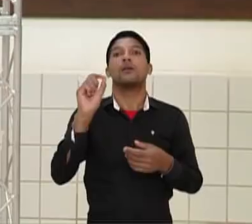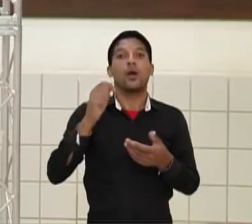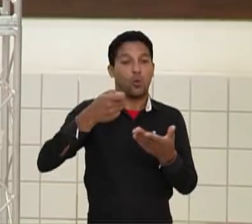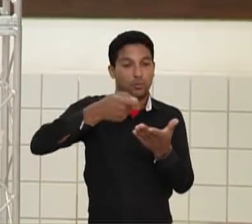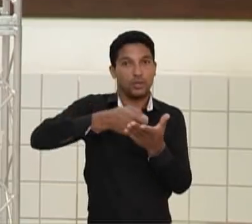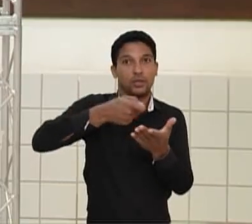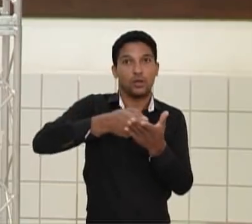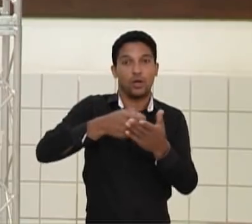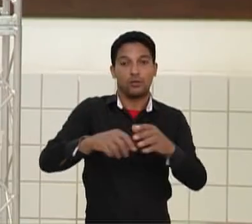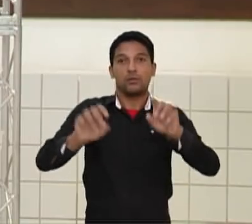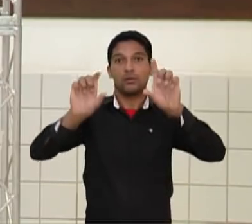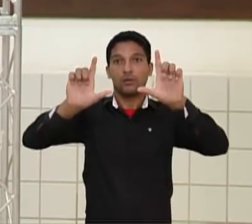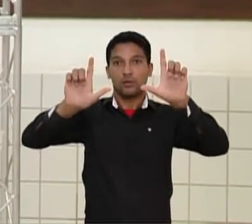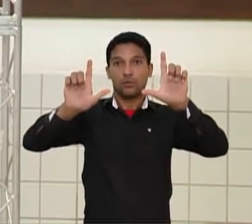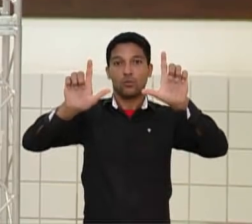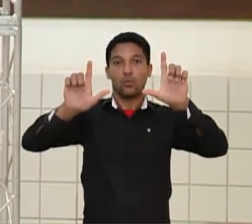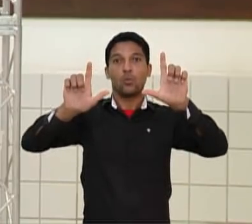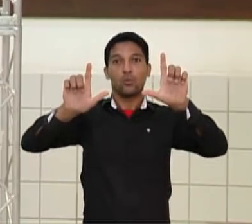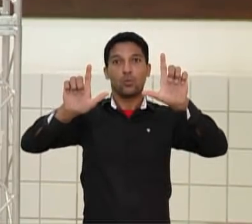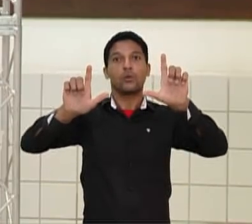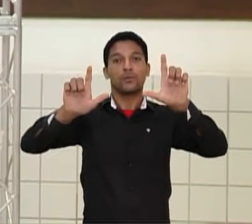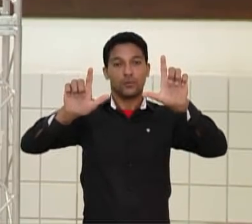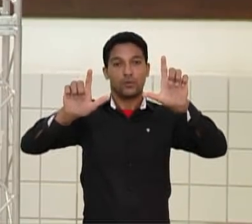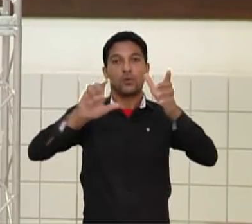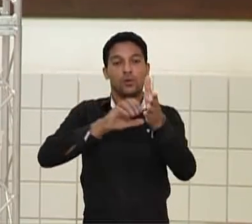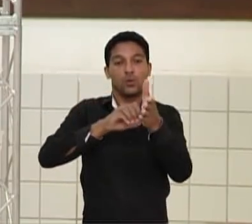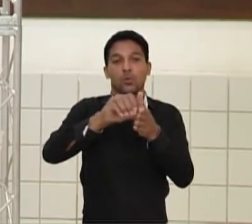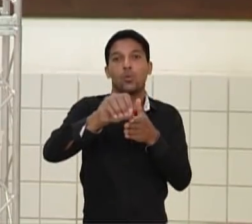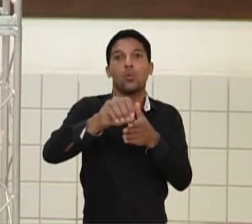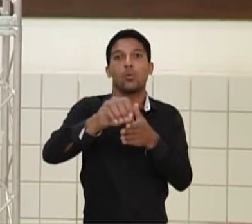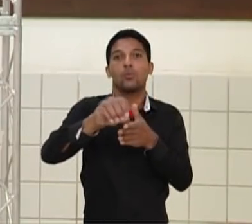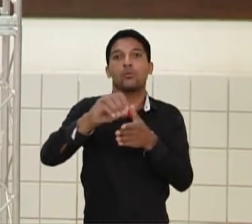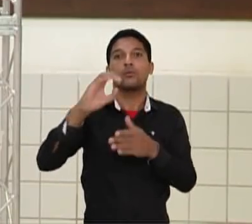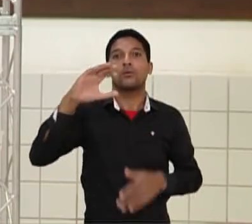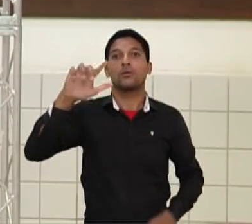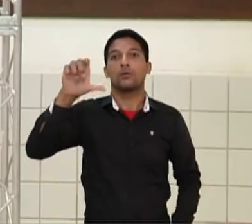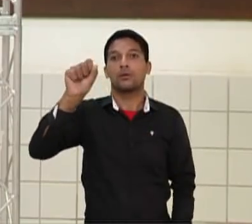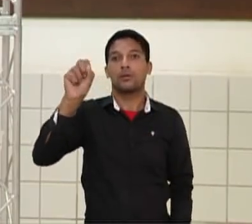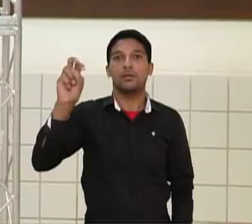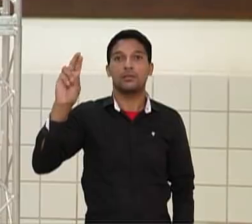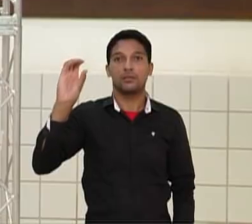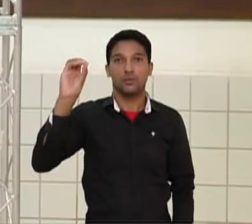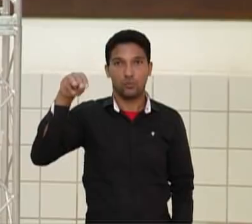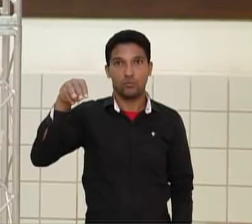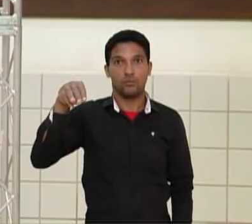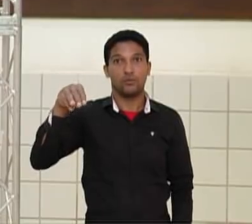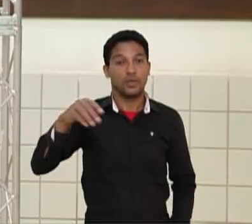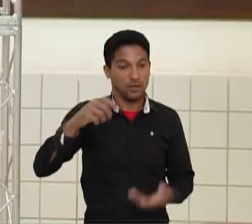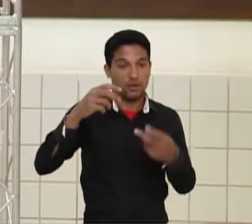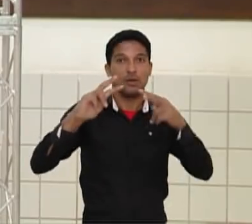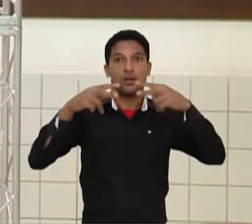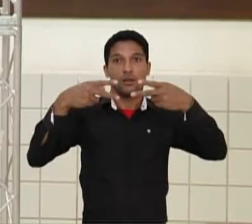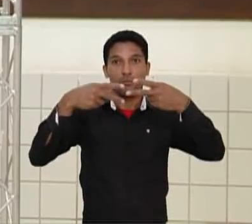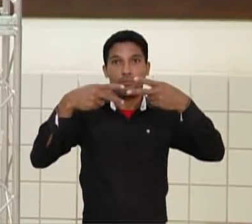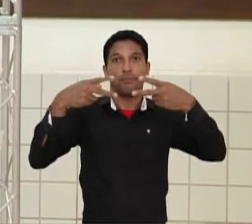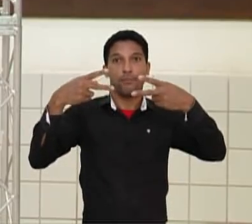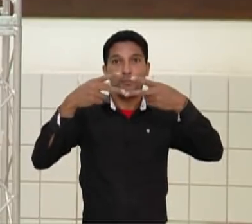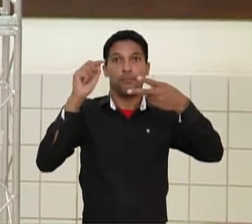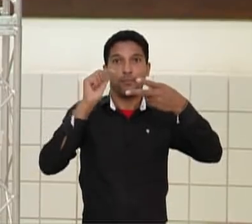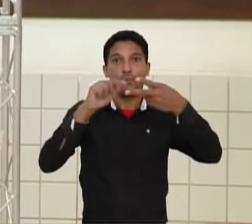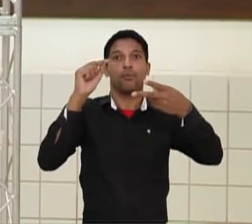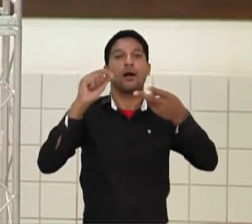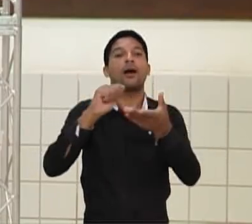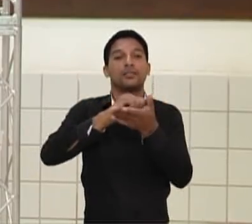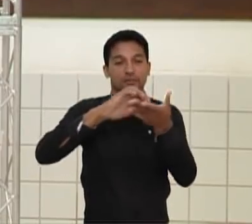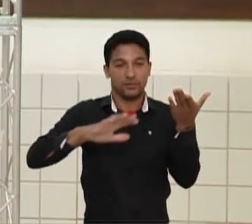obrigatória da aula de hoje, certo? Além disso, se você não tem acesso ao Google Classroom, não esqueça então de deixar o seu caderno em